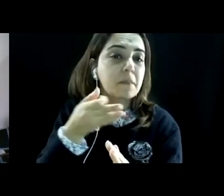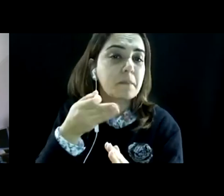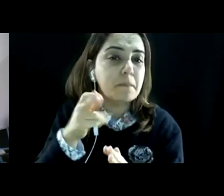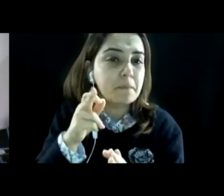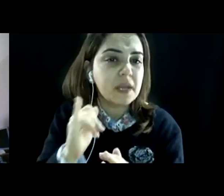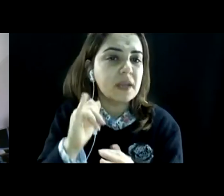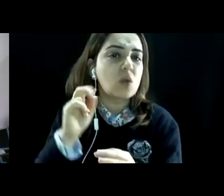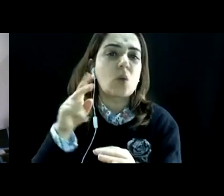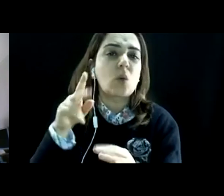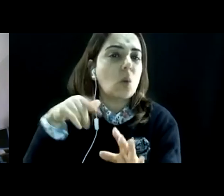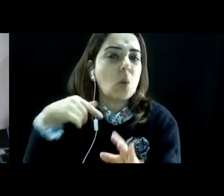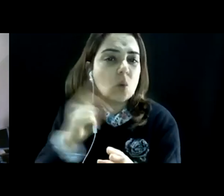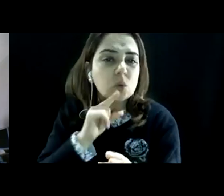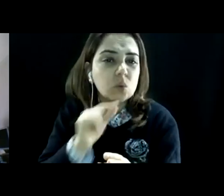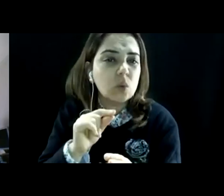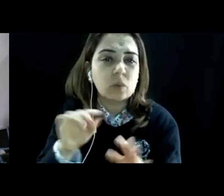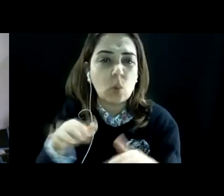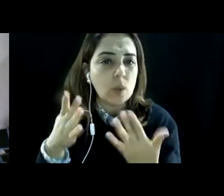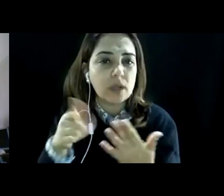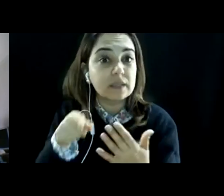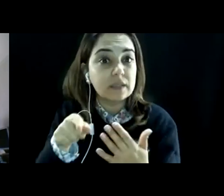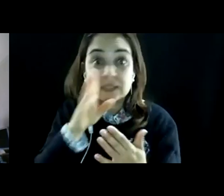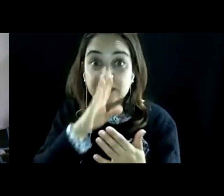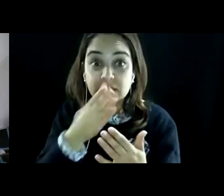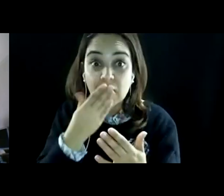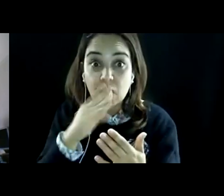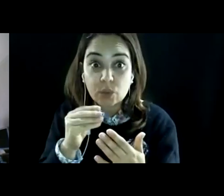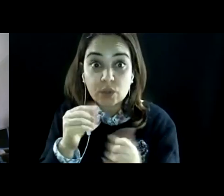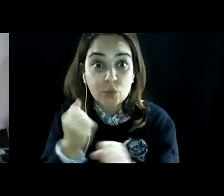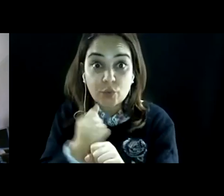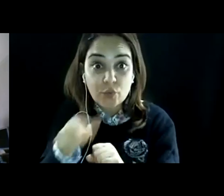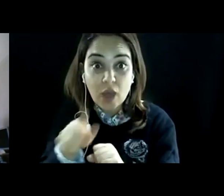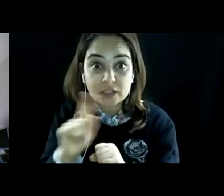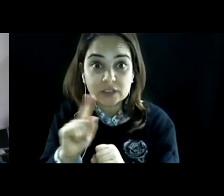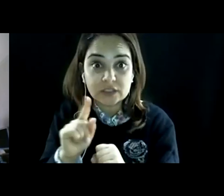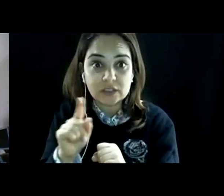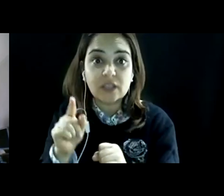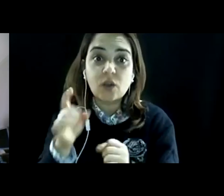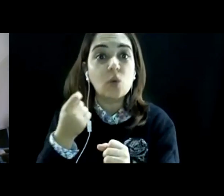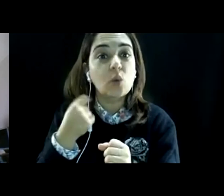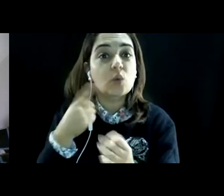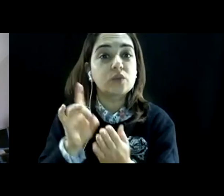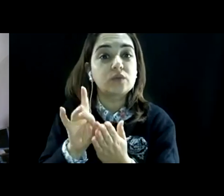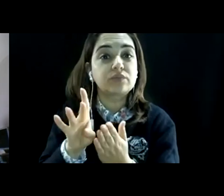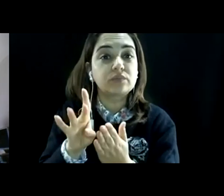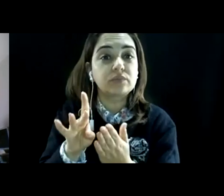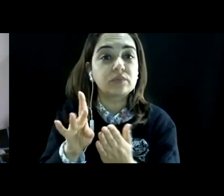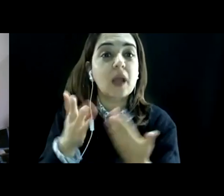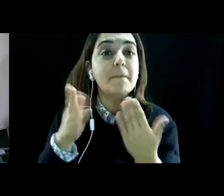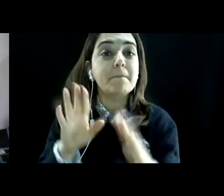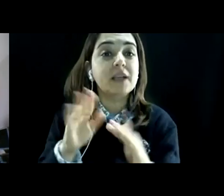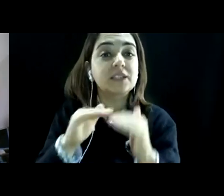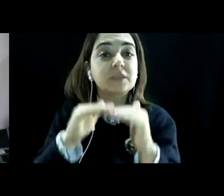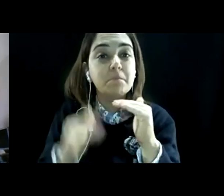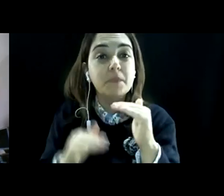para o caso. E se o aluno não cumpre aquele MERI, está automaticamente excluído da frequência do curso. Só como tem menos que